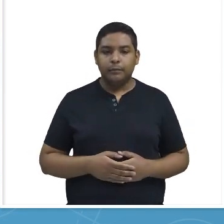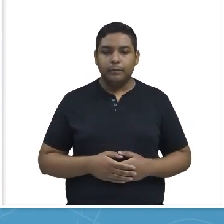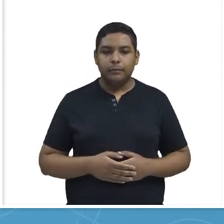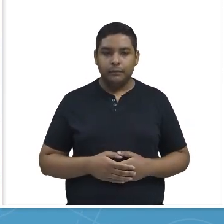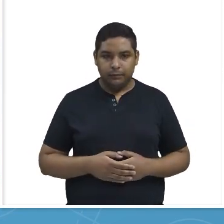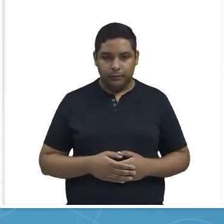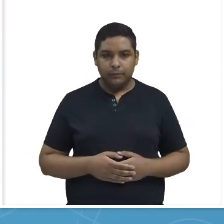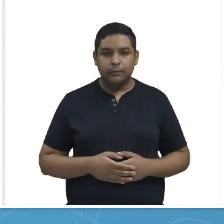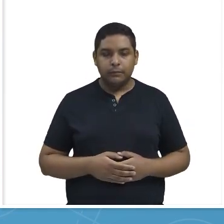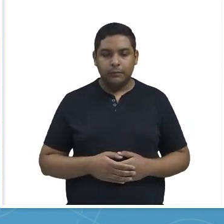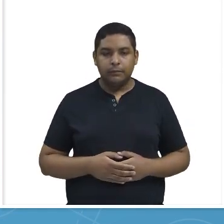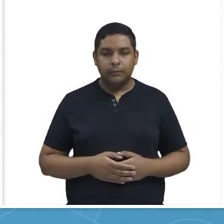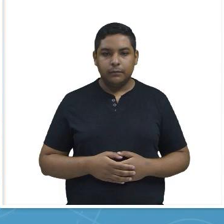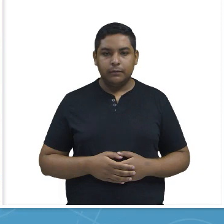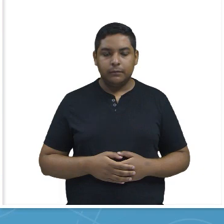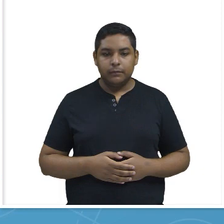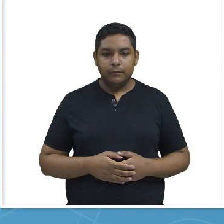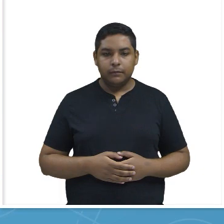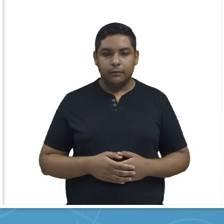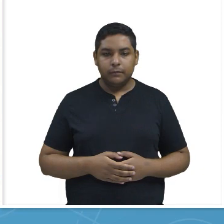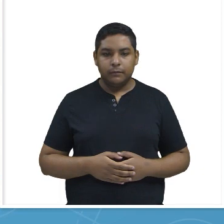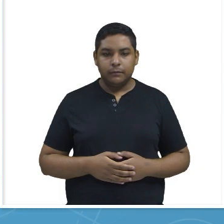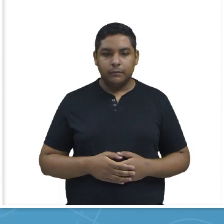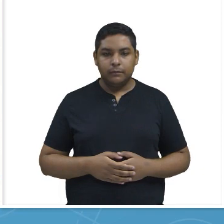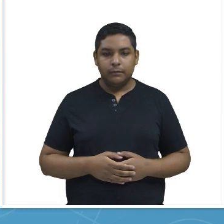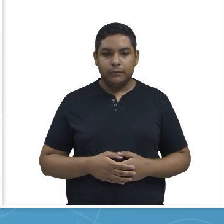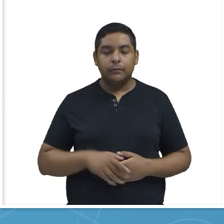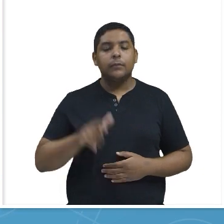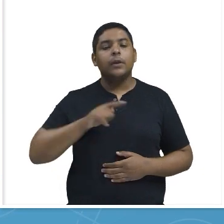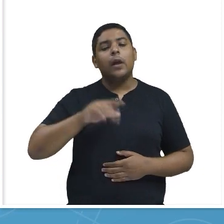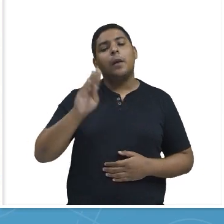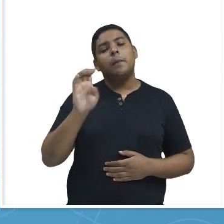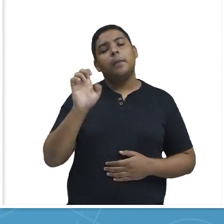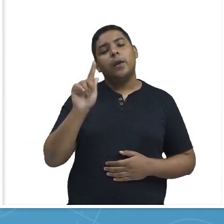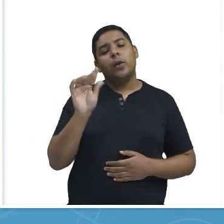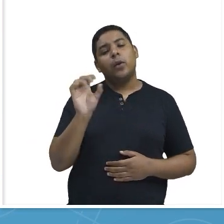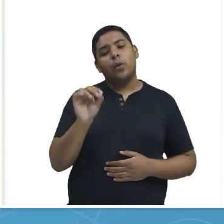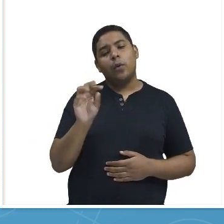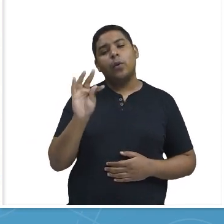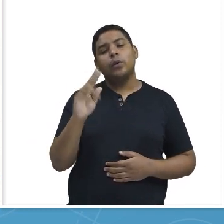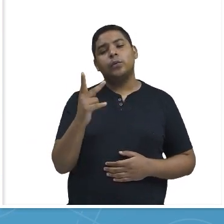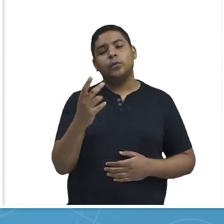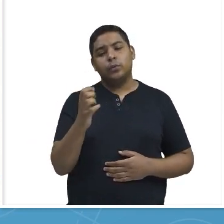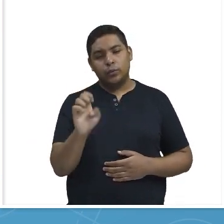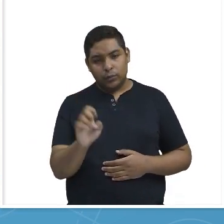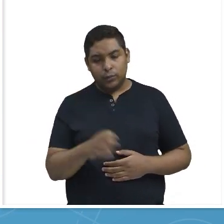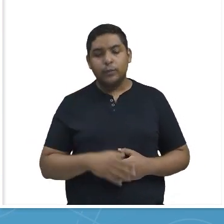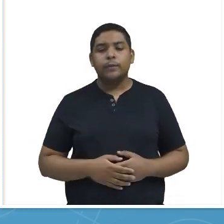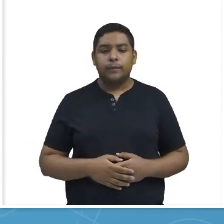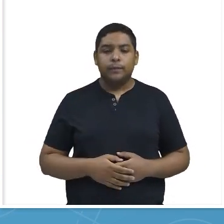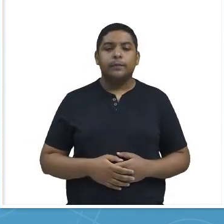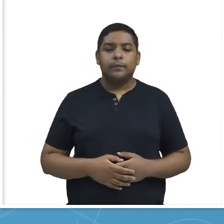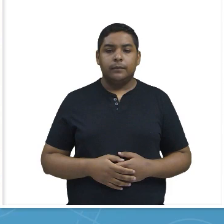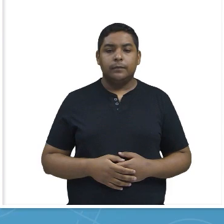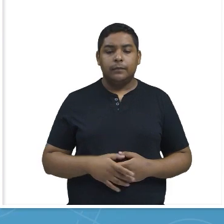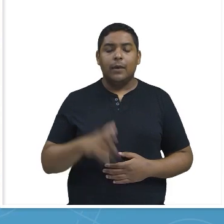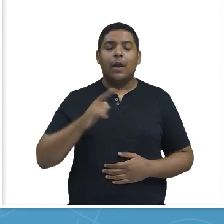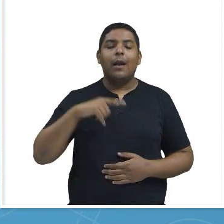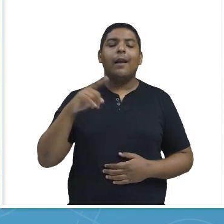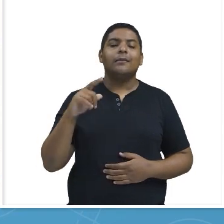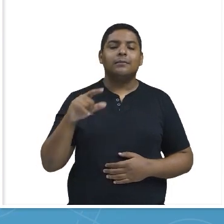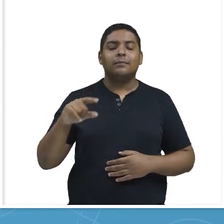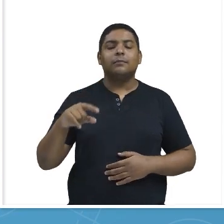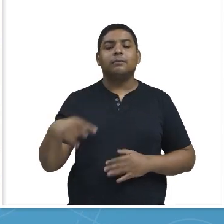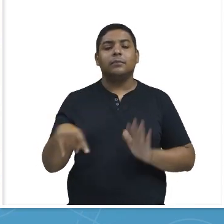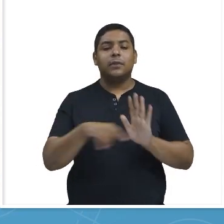Bom, olha só, agora acompanhem comigo, nós temos aí o be going to na forma negativa, negative form. Acompanhem comigo